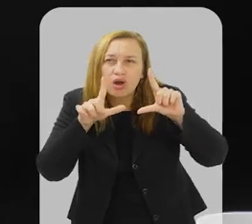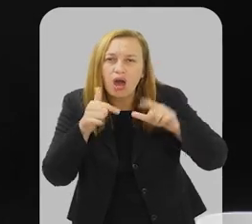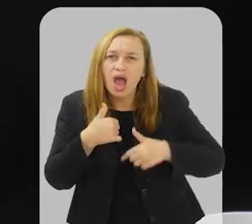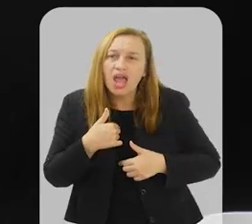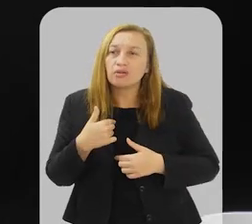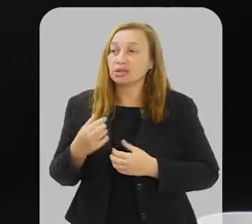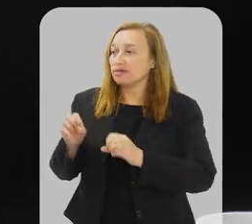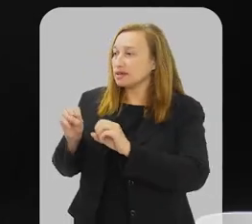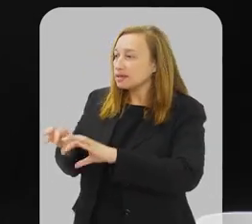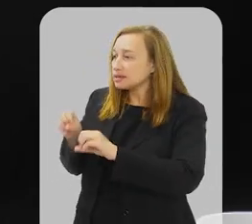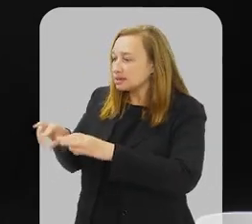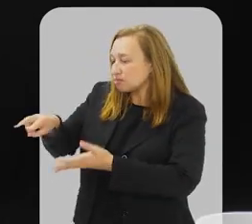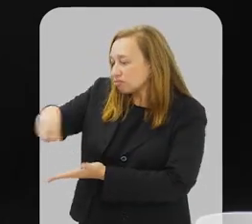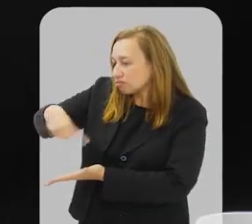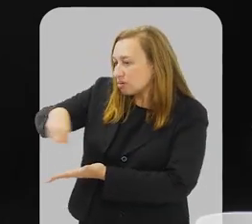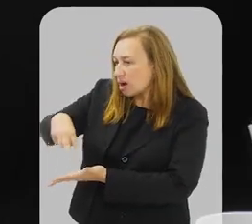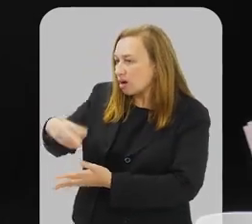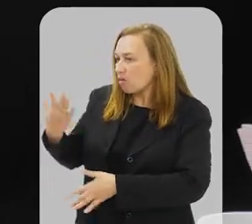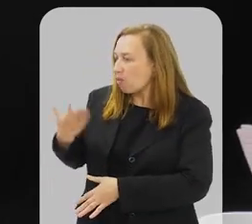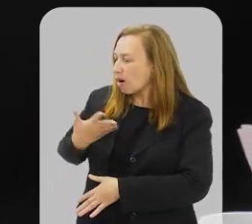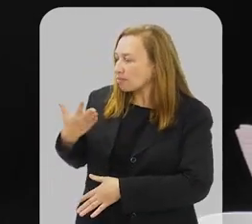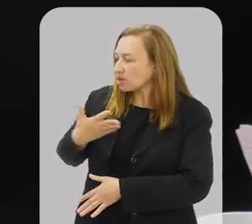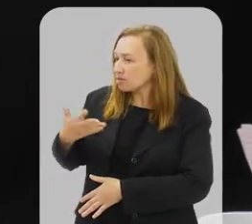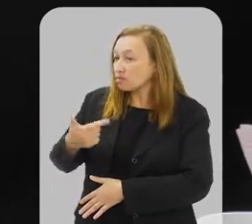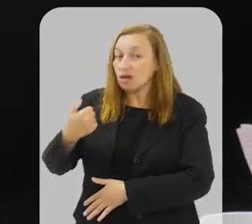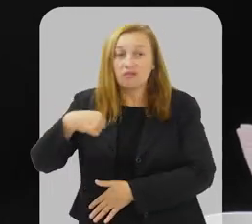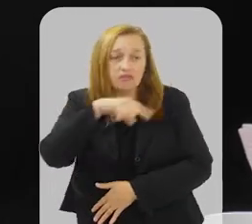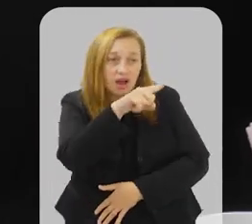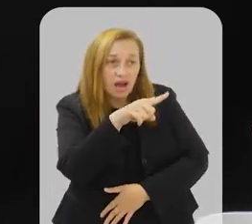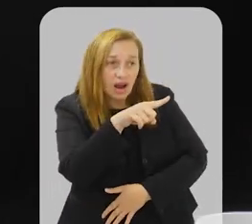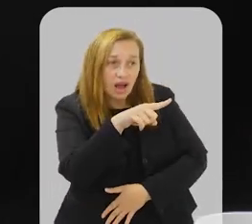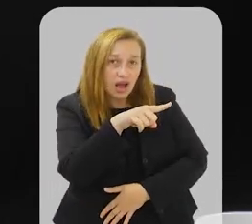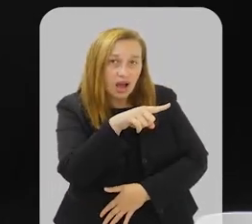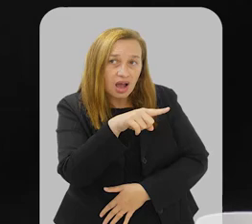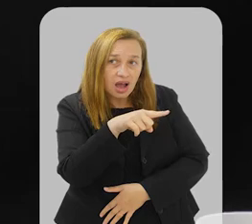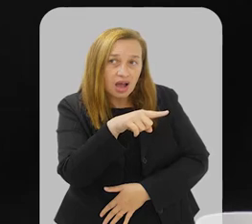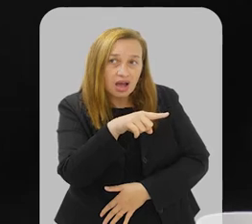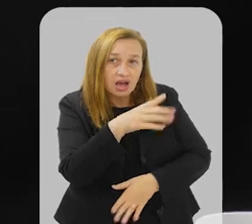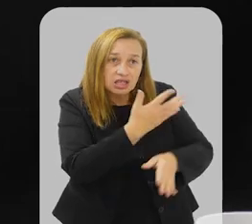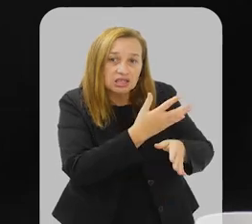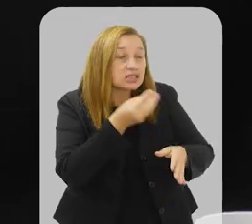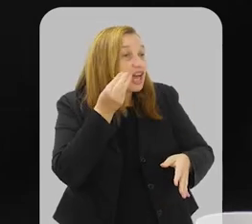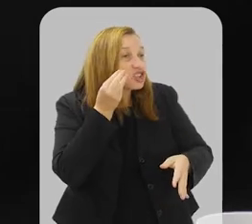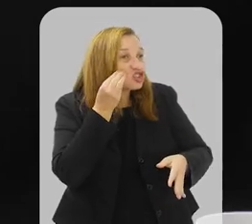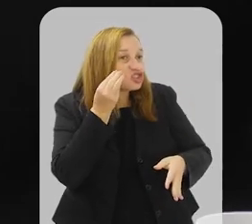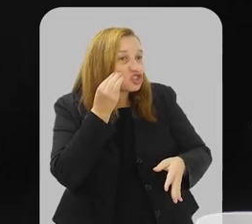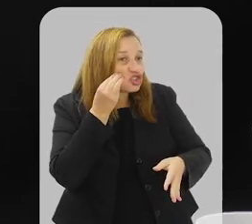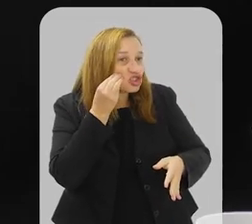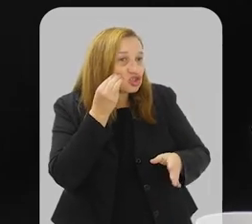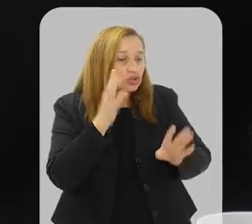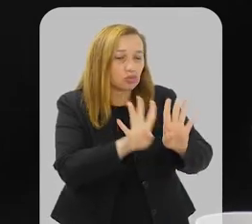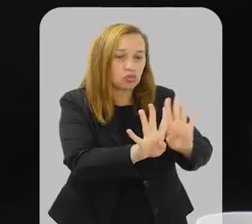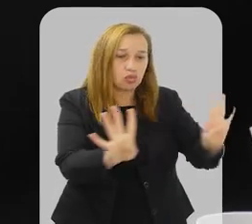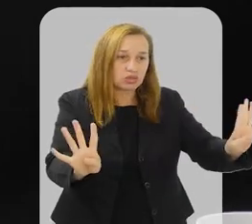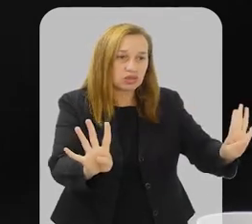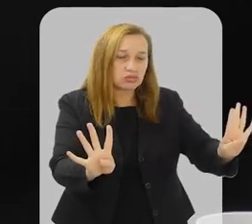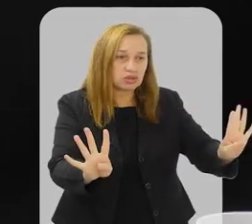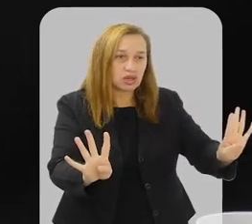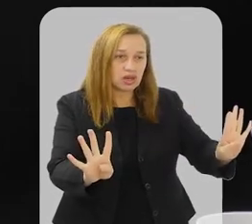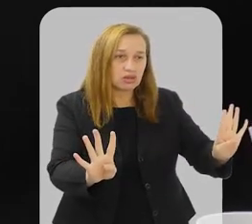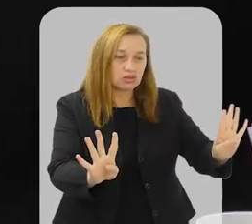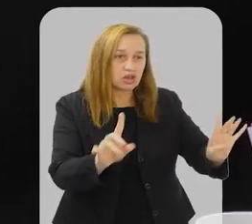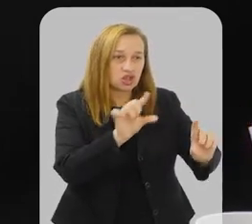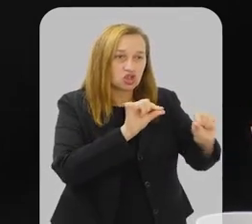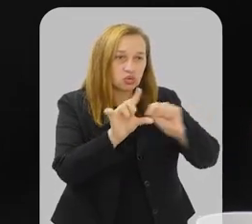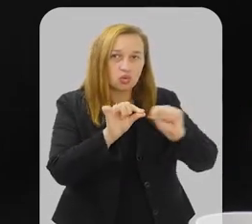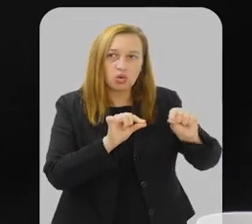TV passando e aí eu tava dando aula de dança numa escola e um amigo falou máo vai ter uma audição pra comissão de frente falei o que que é isso ah comissão de frente